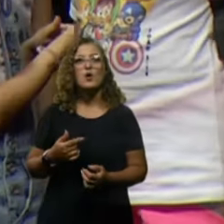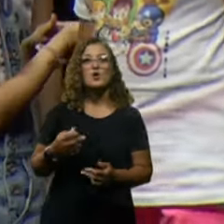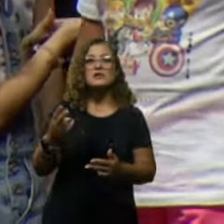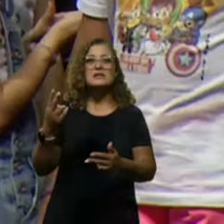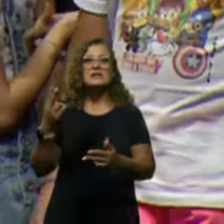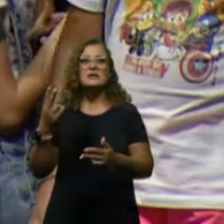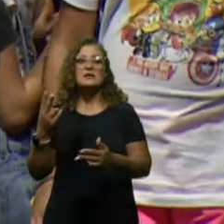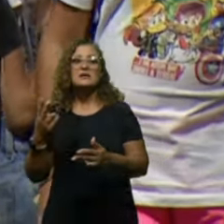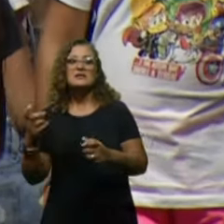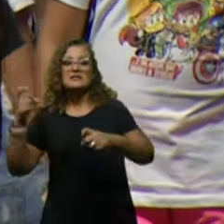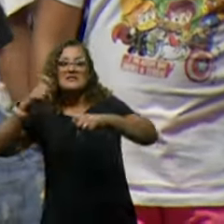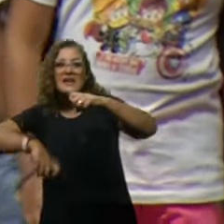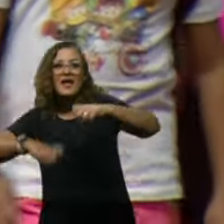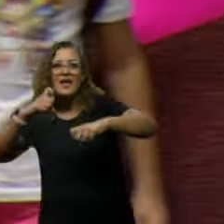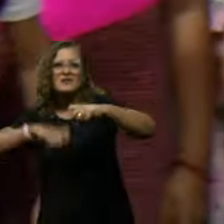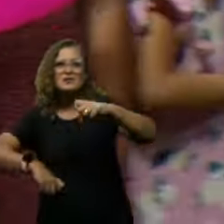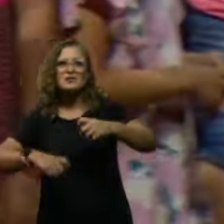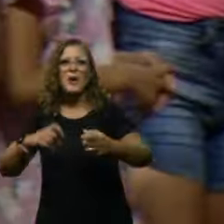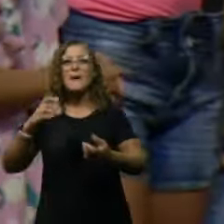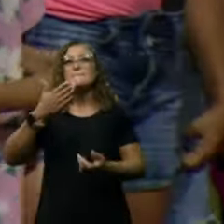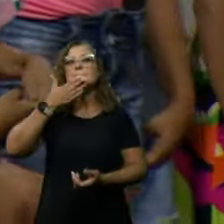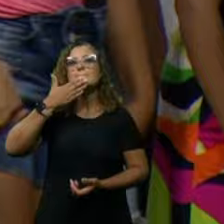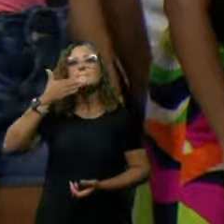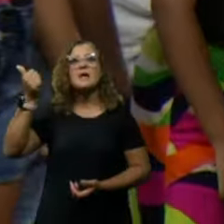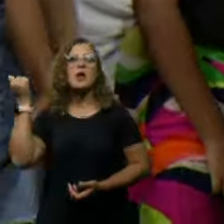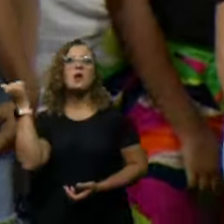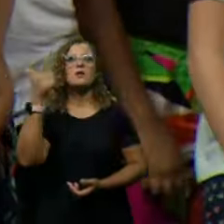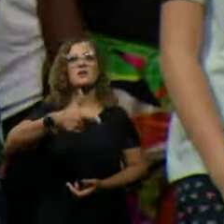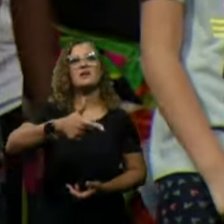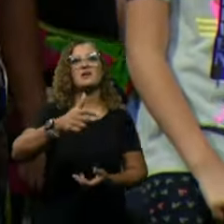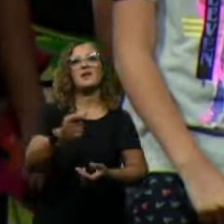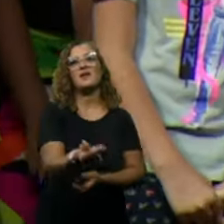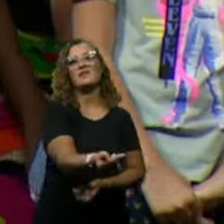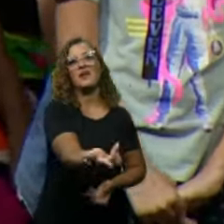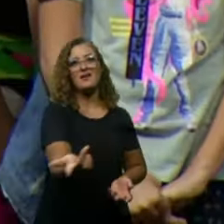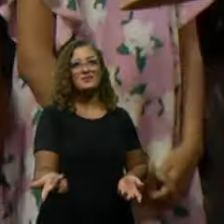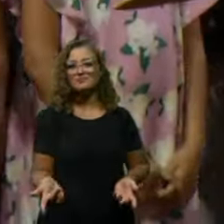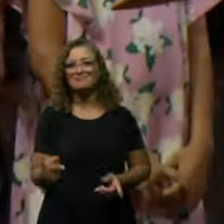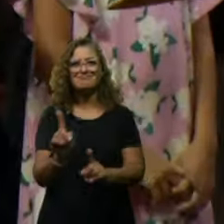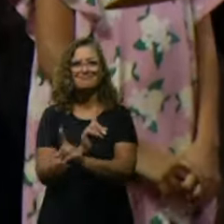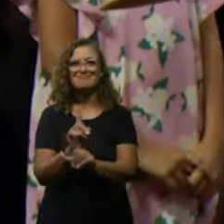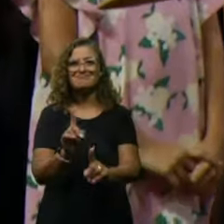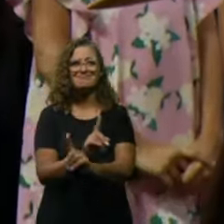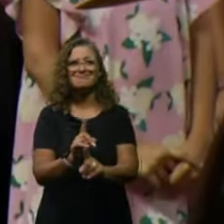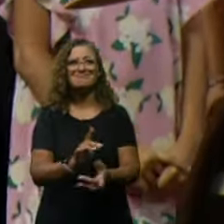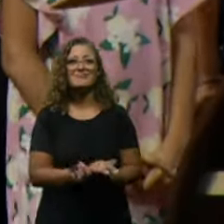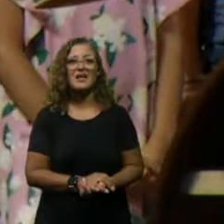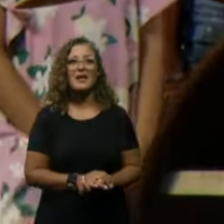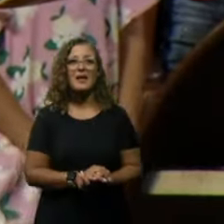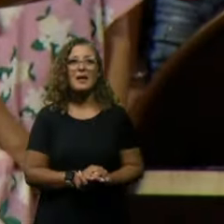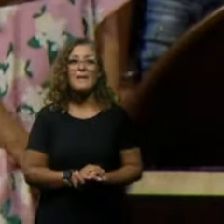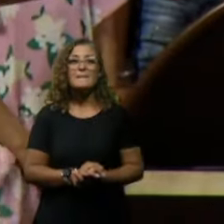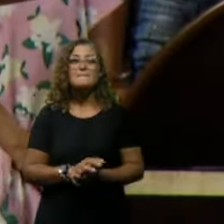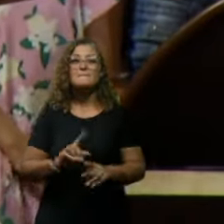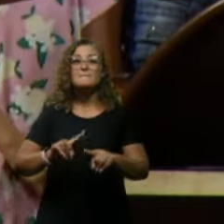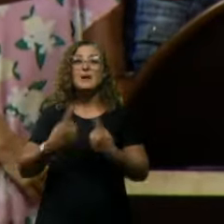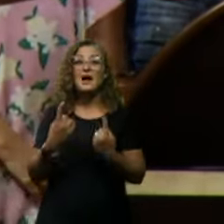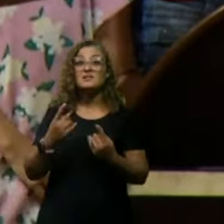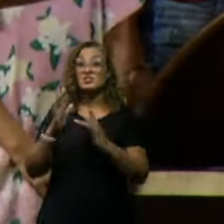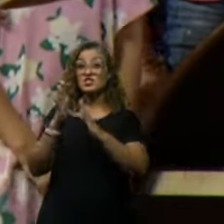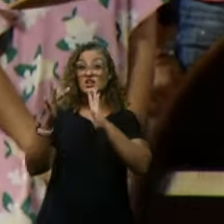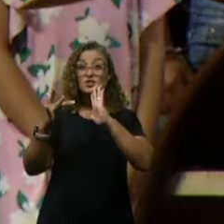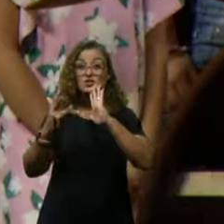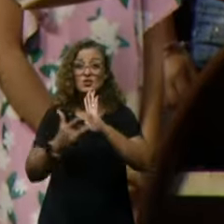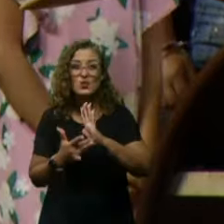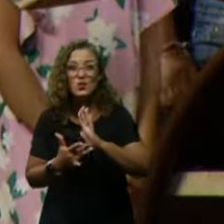sexo vai ser melhor do que eterno só que você baixou seu nível tanto tanto tanto que você não quer que Jesus volte antes de